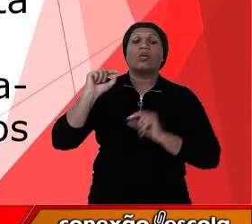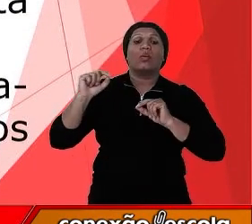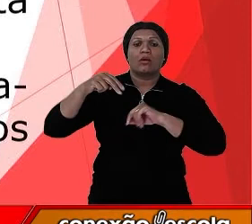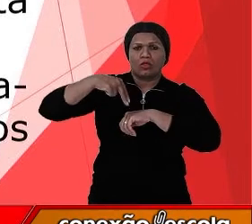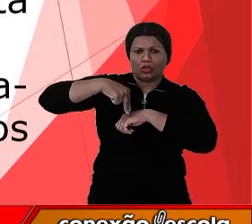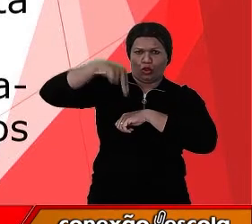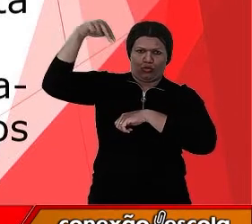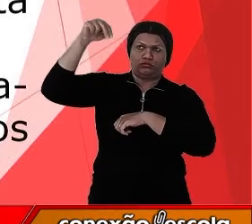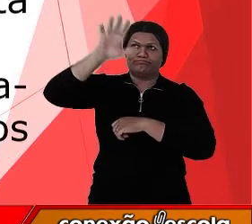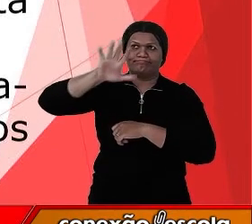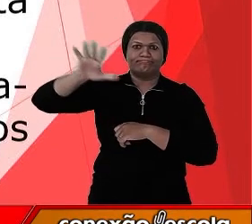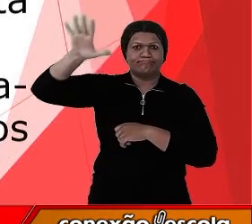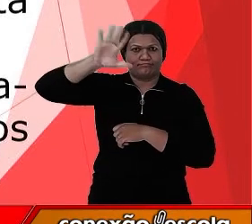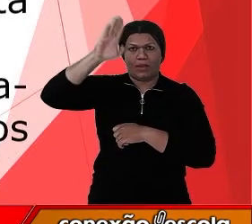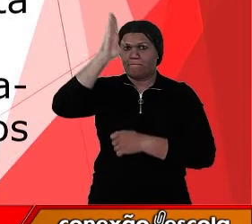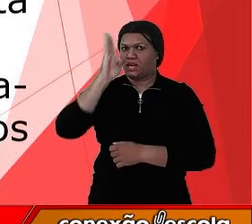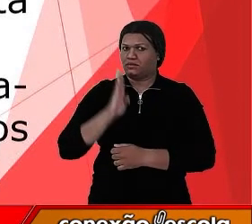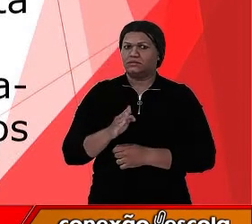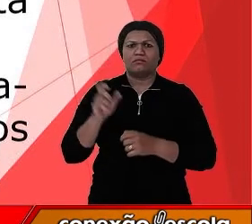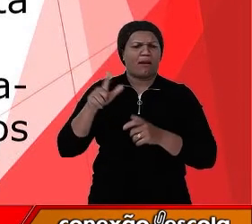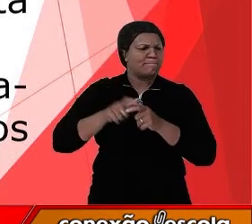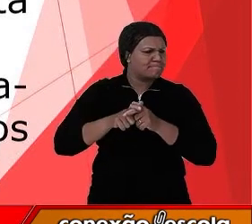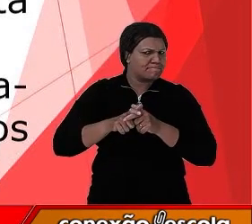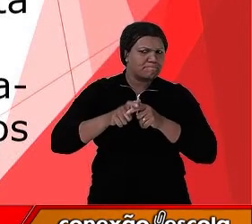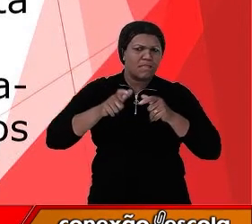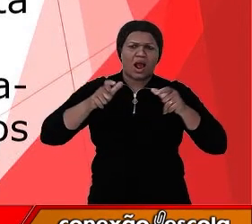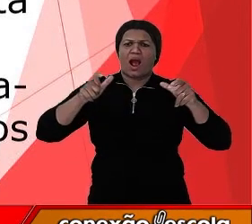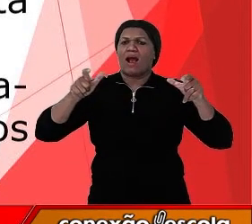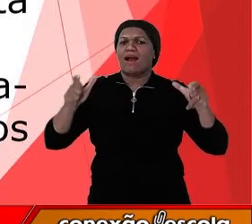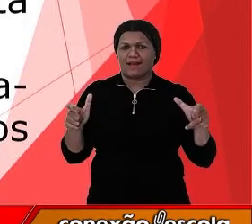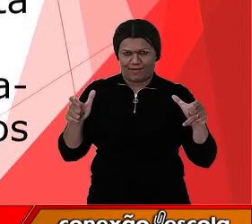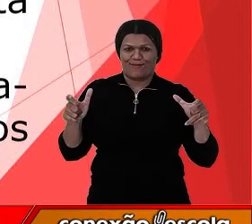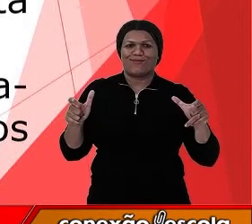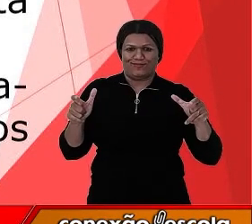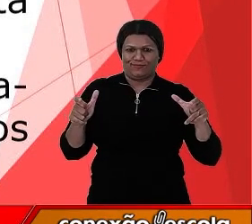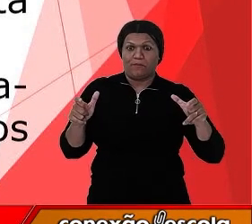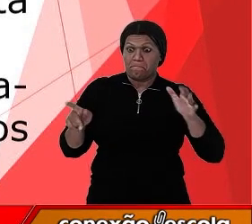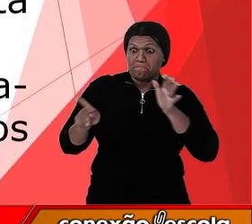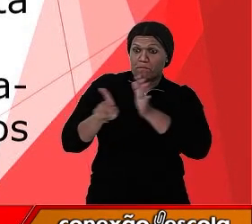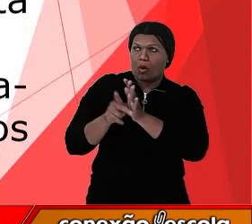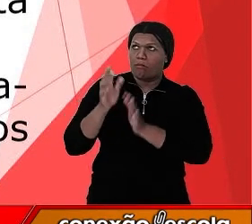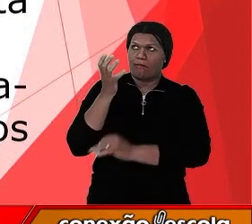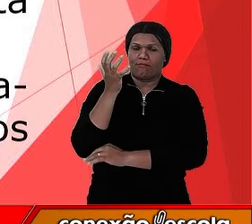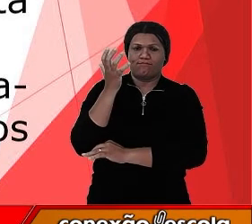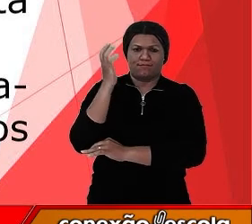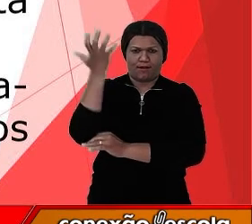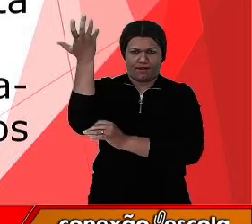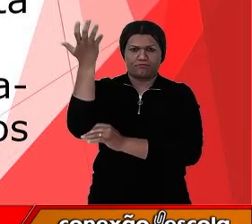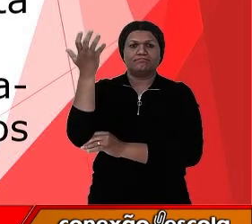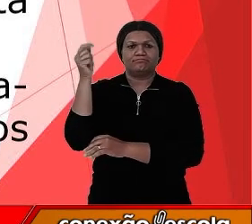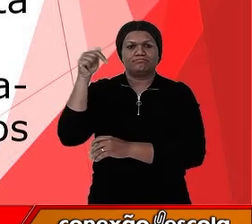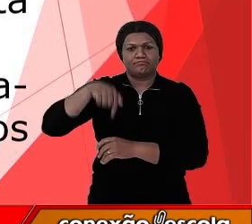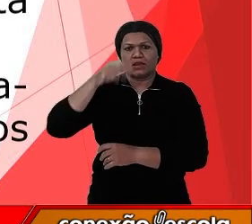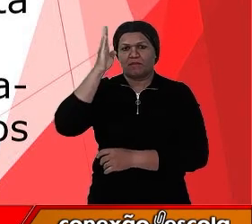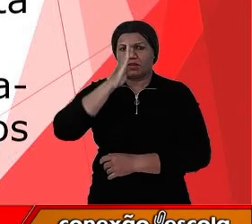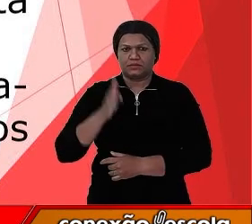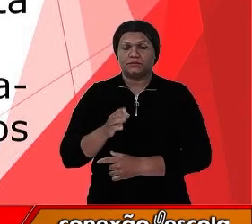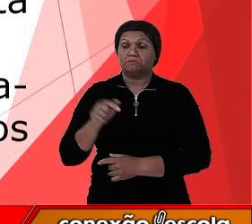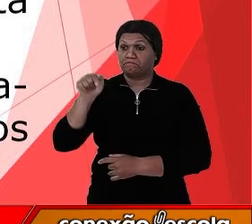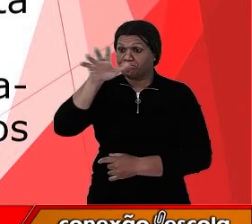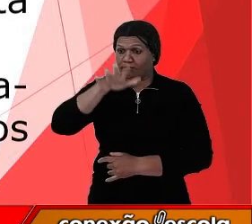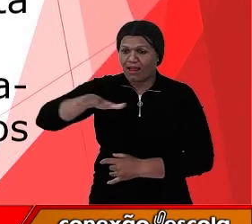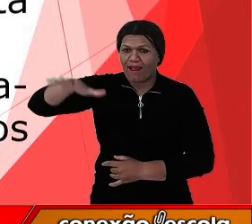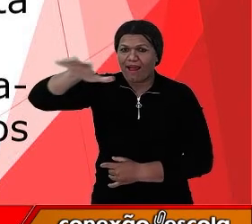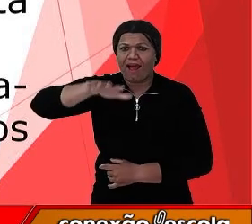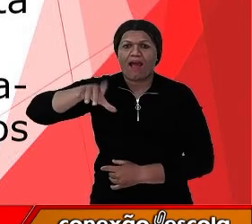norte do nosso país e é o maior domínio morfoclimático que nós temos essa região o